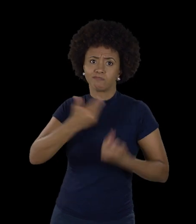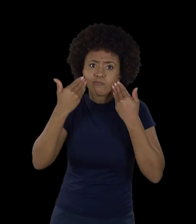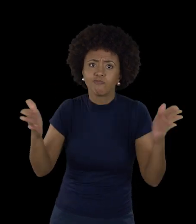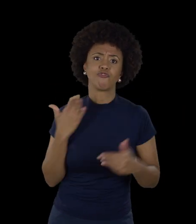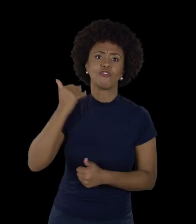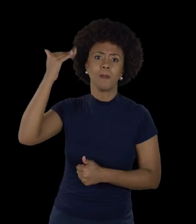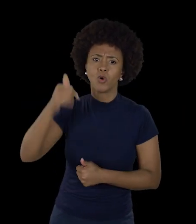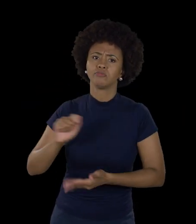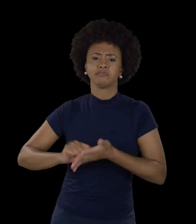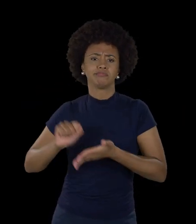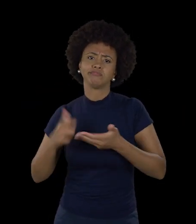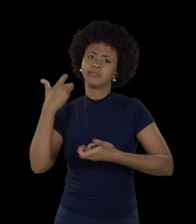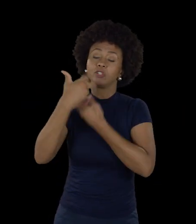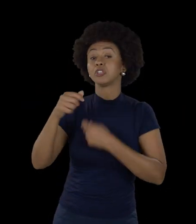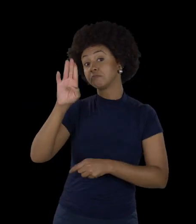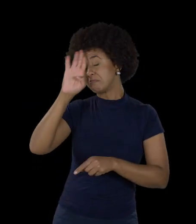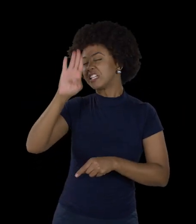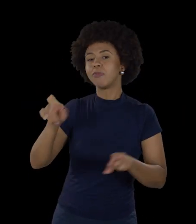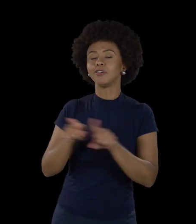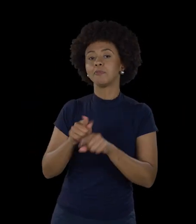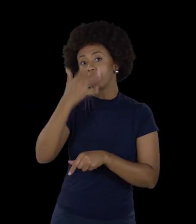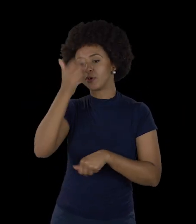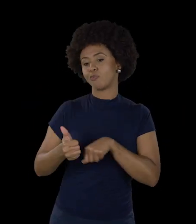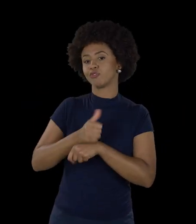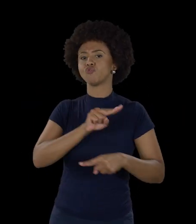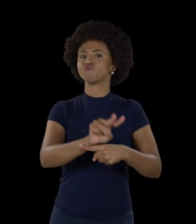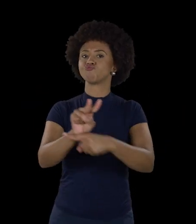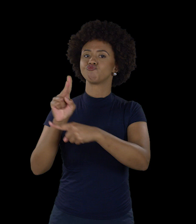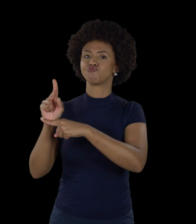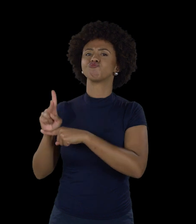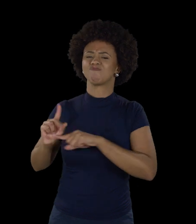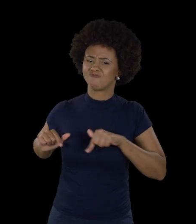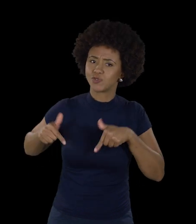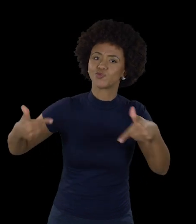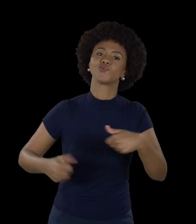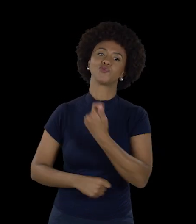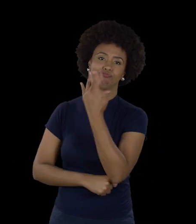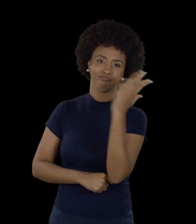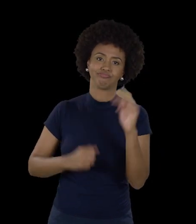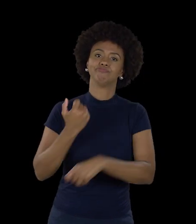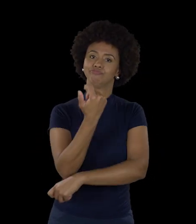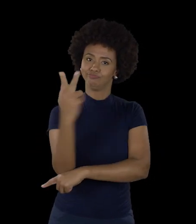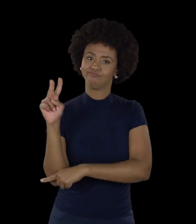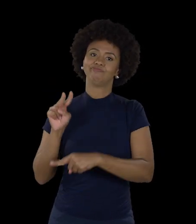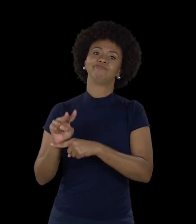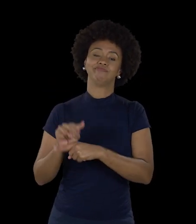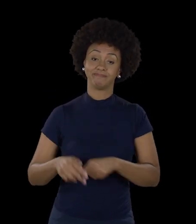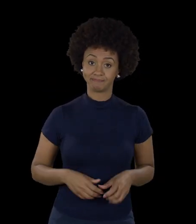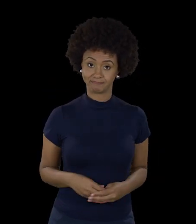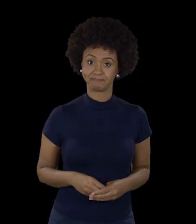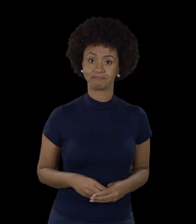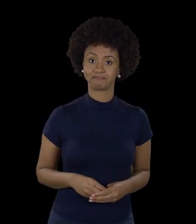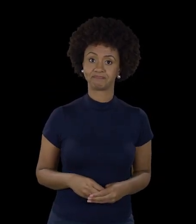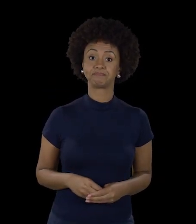como cantores, escritores, poetas e, sobretudo, ambientalistas, que travaram verdadeiras batalhas